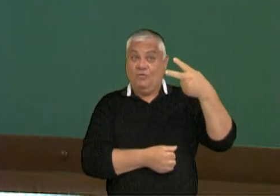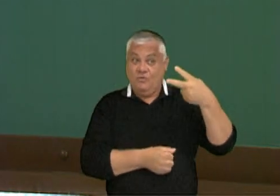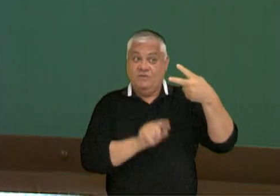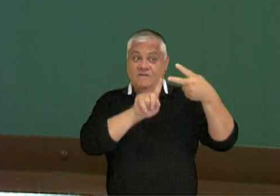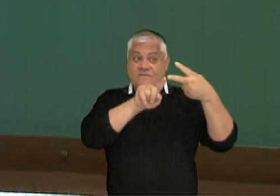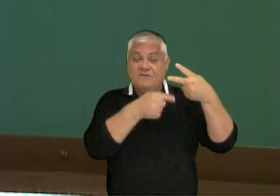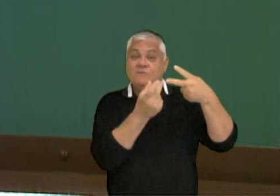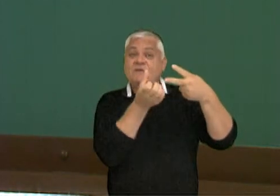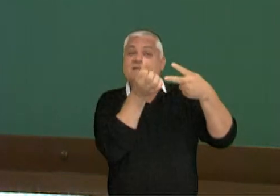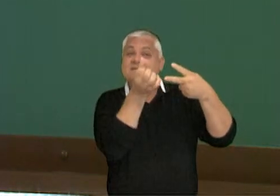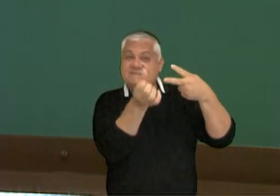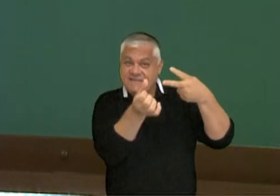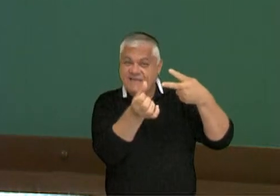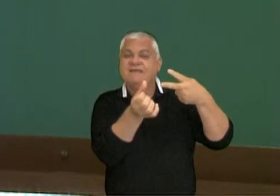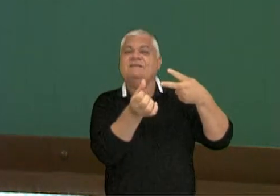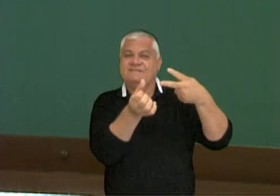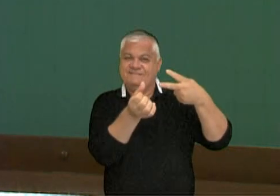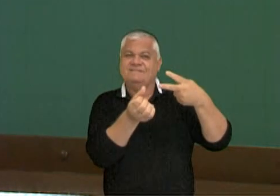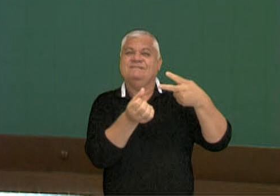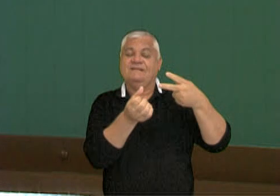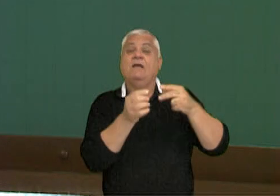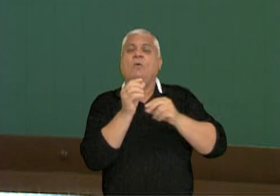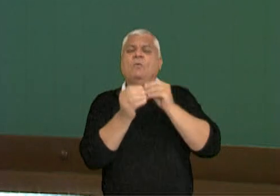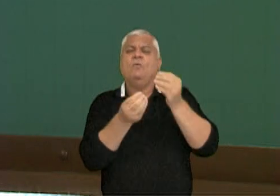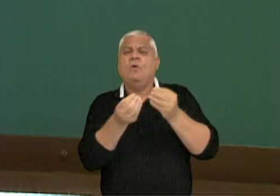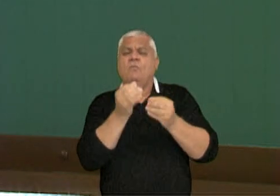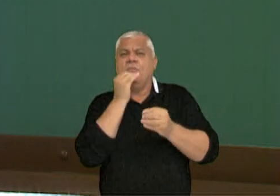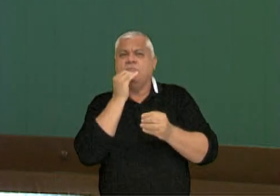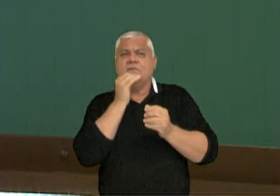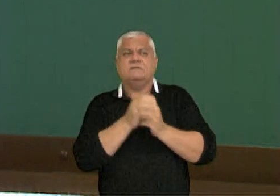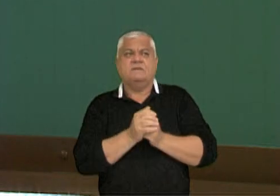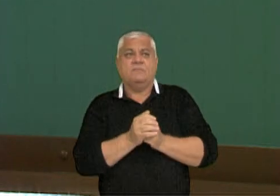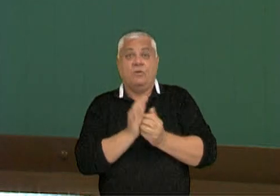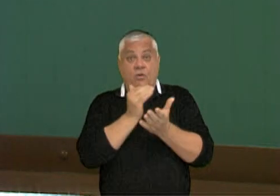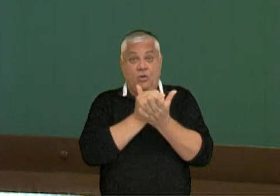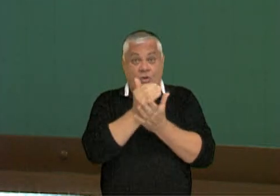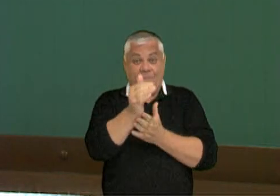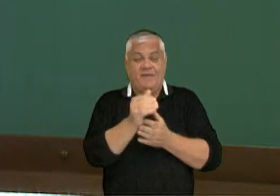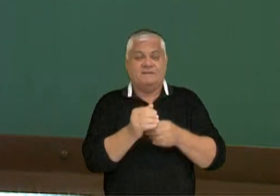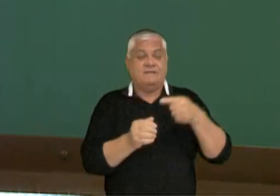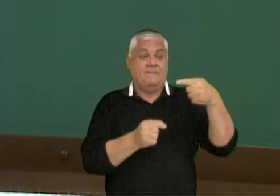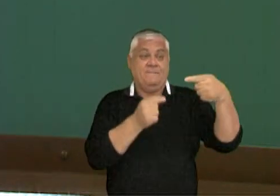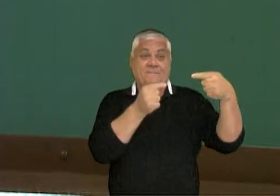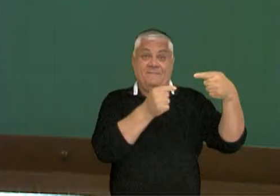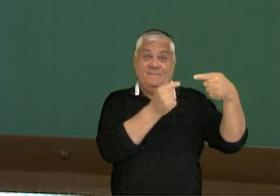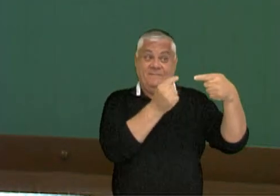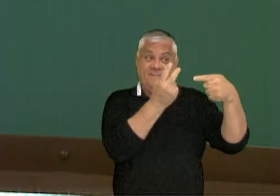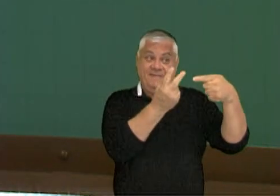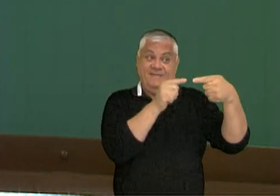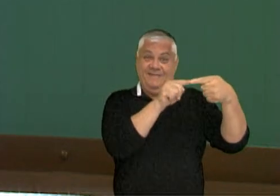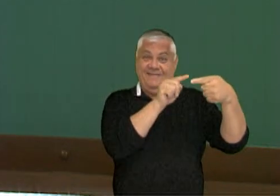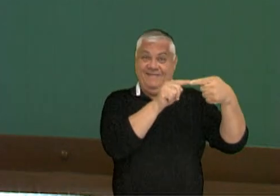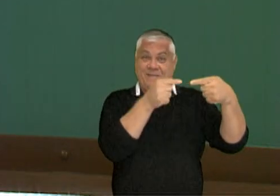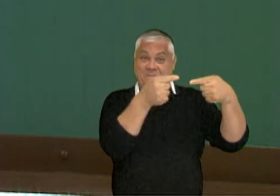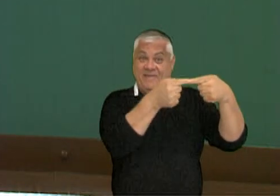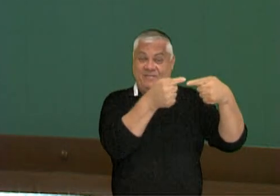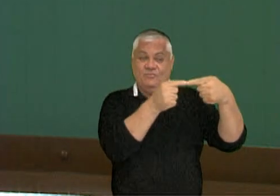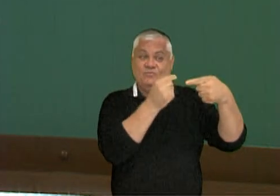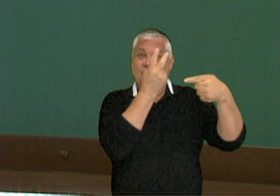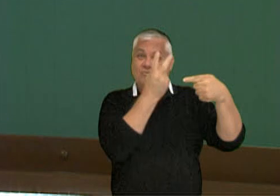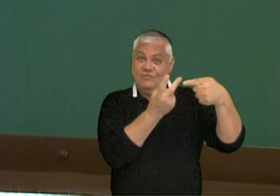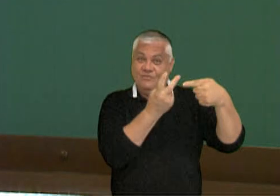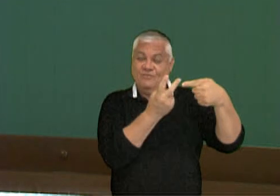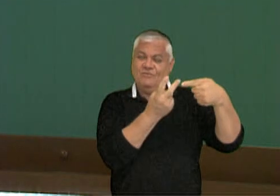né? E 6 décimos. Então, eu sei que como começa com menos 2, ele vai estar localizado entre